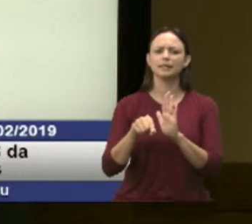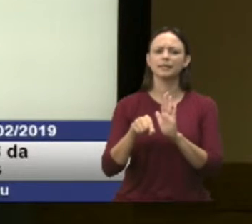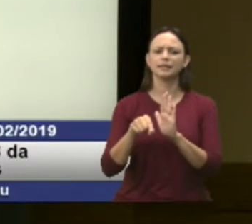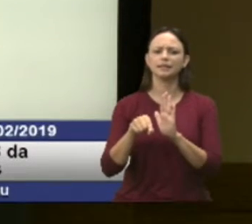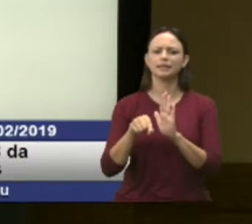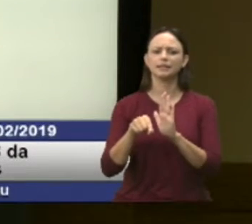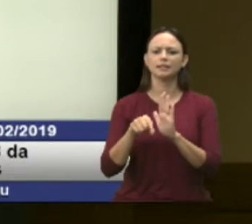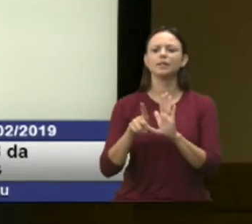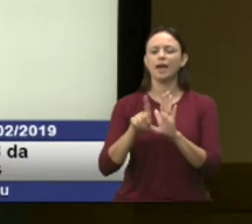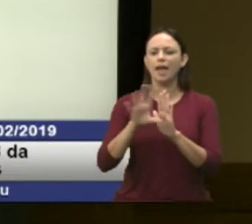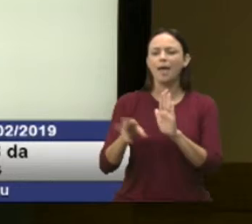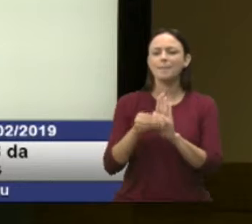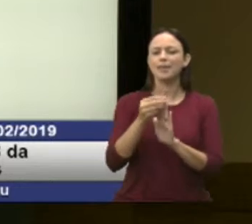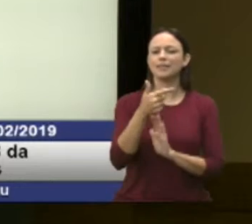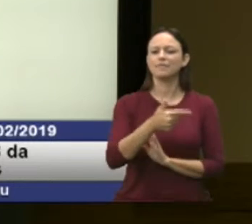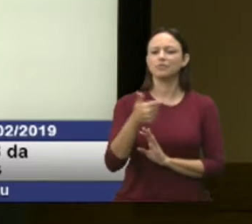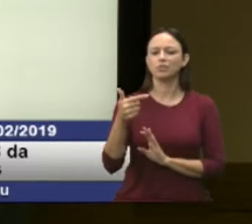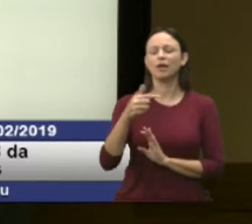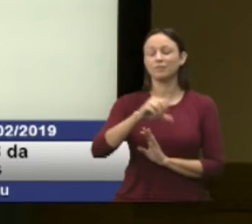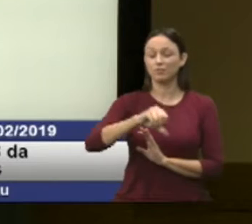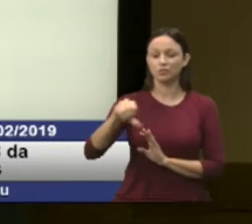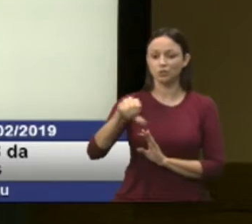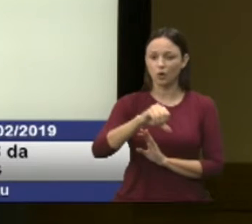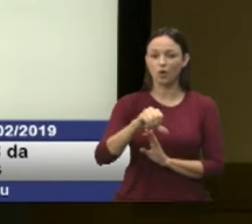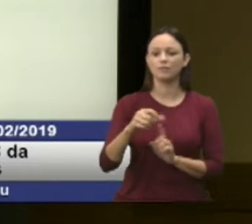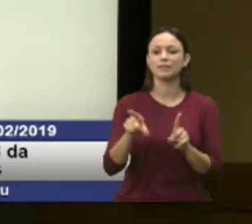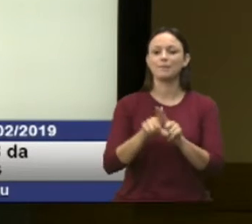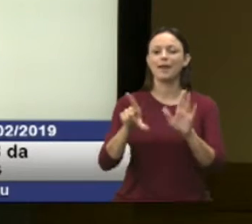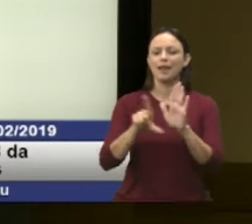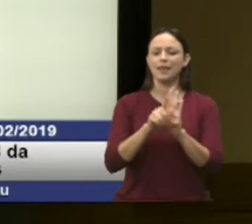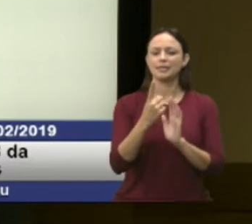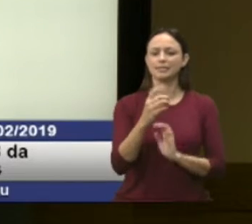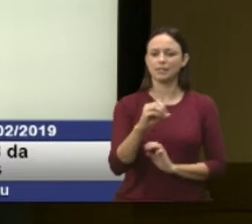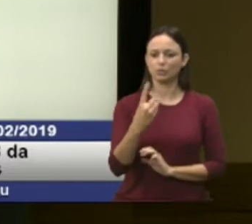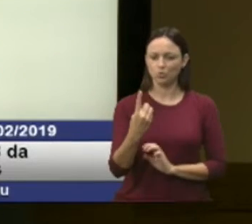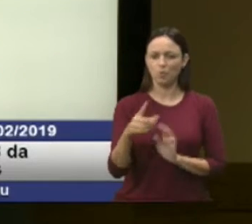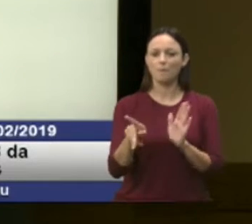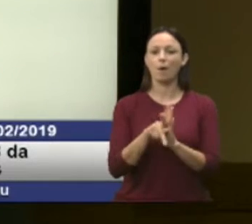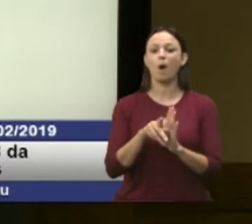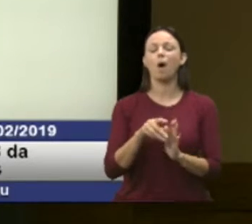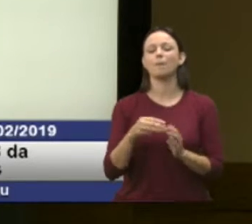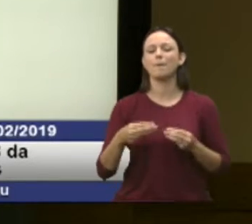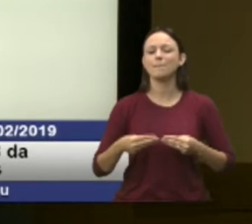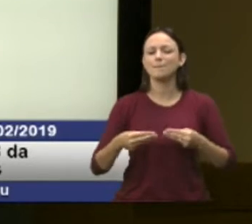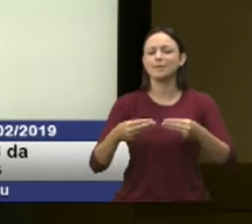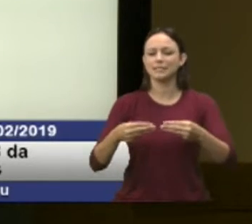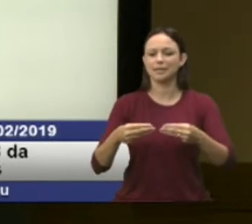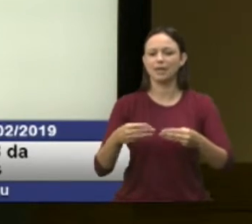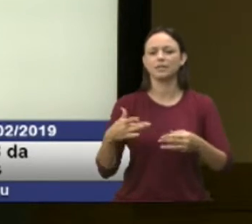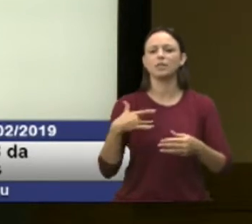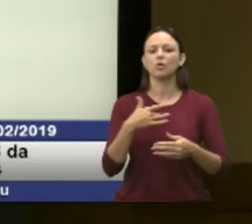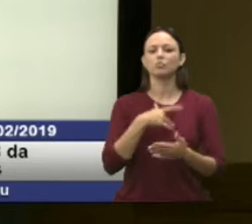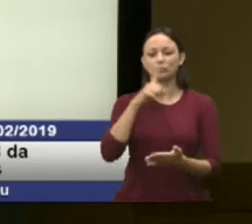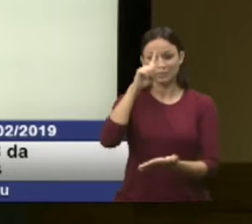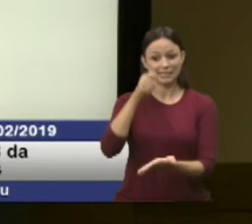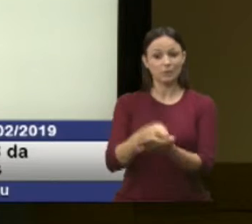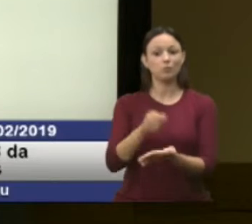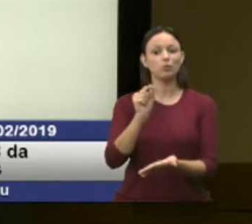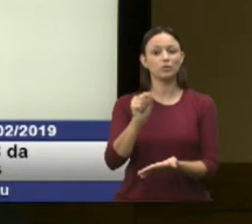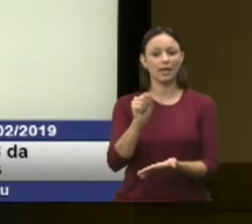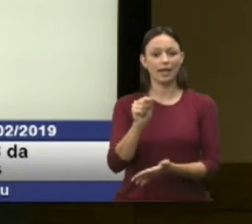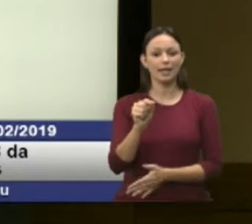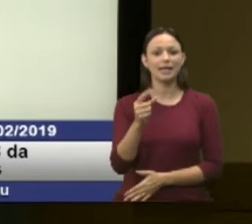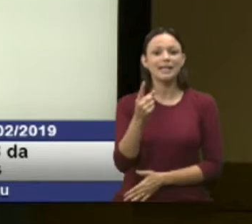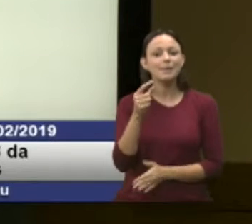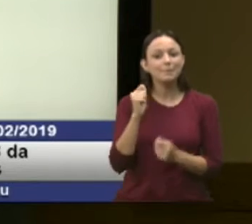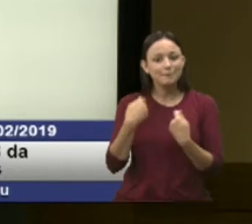a Emenda 29 e a Lei hoje 101 do Ministério da Saúde determina que seja